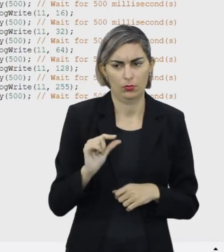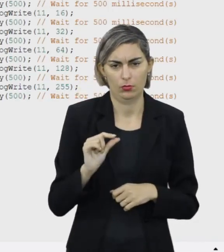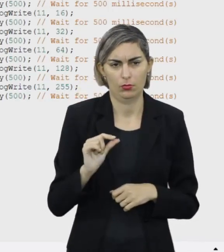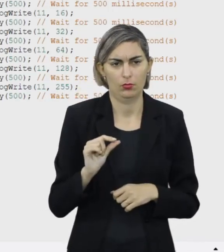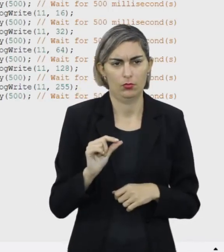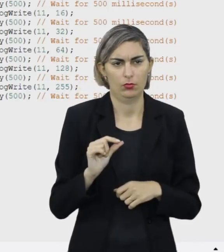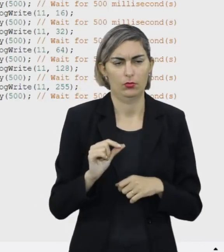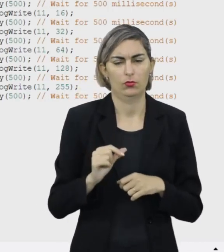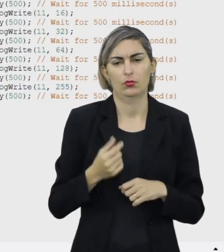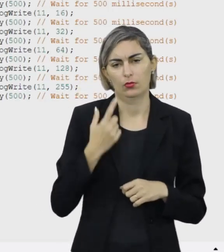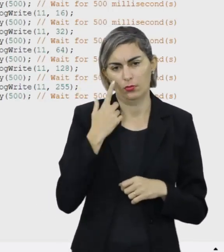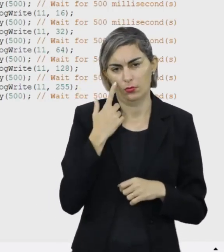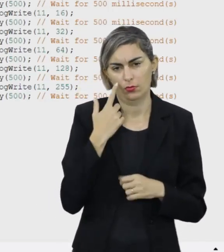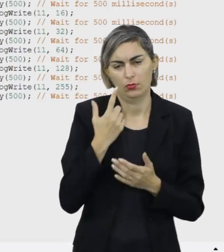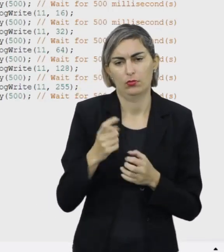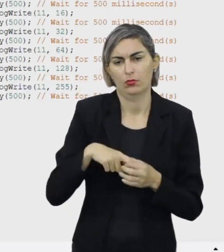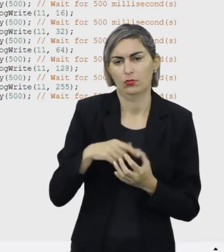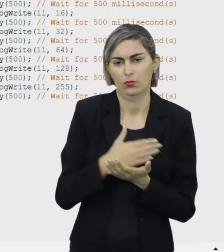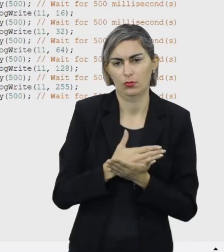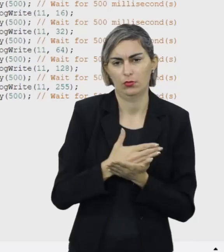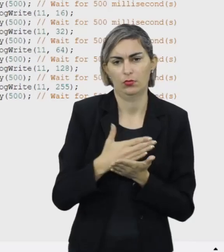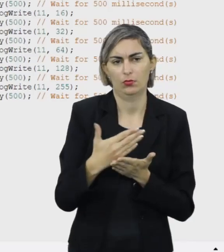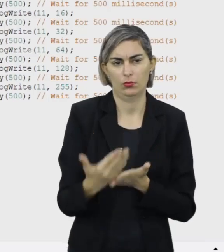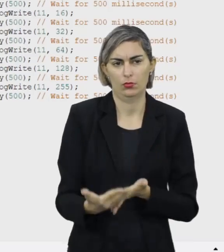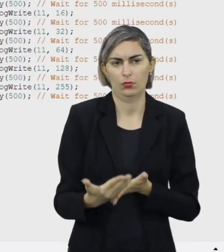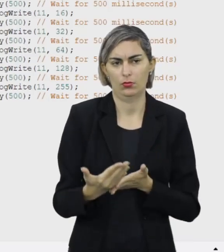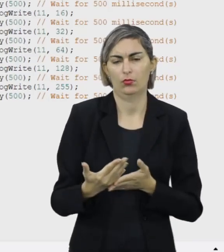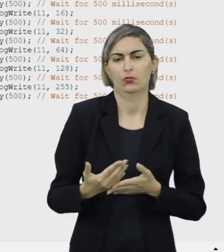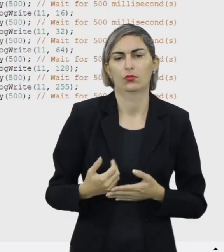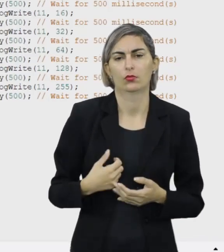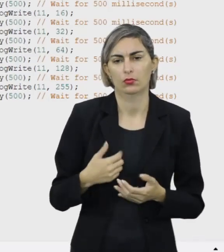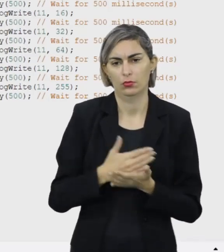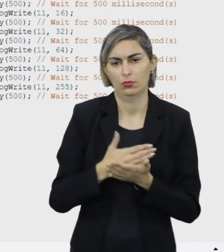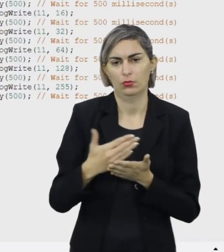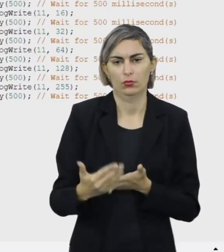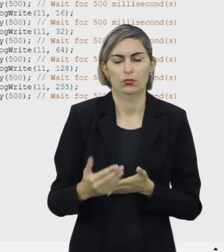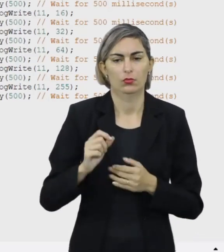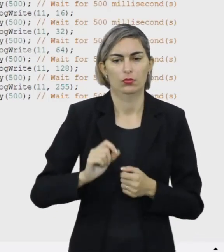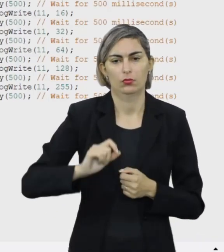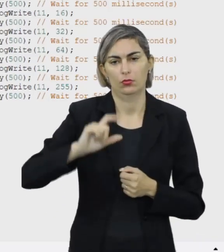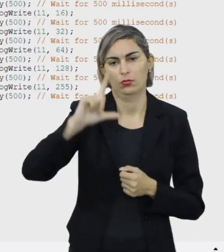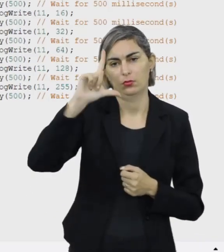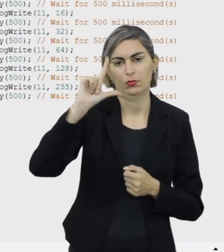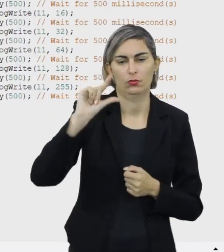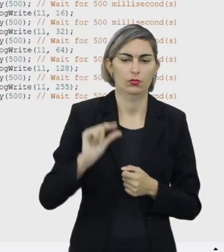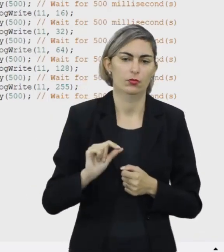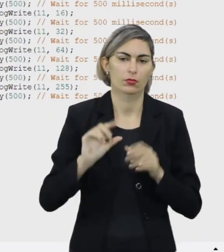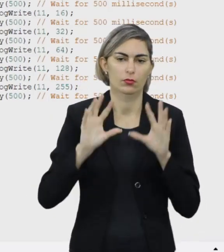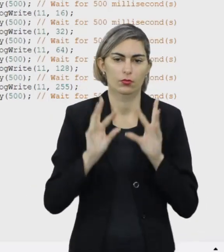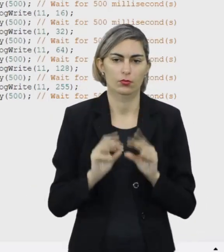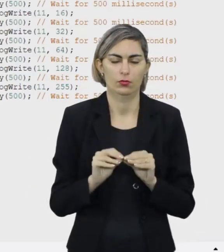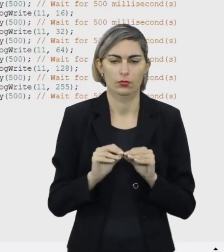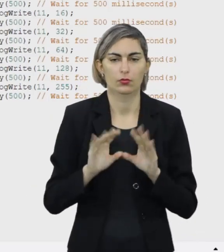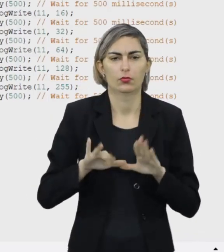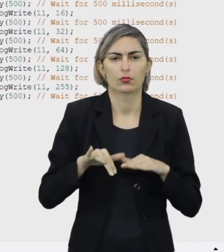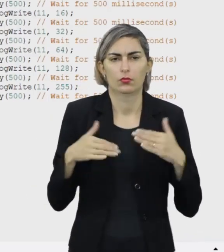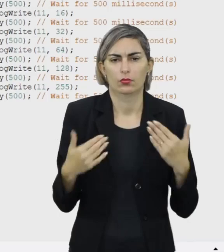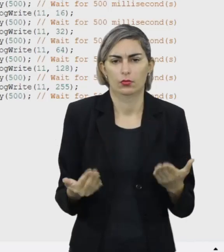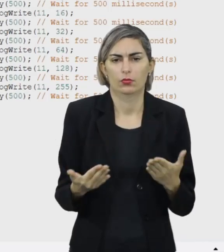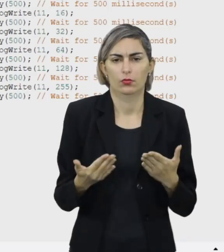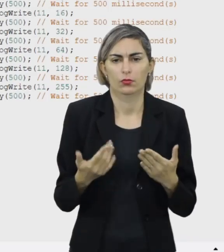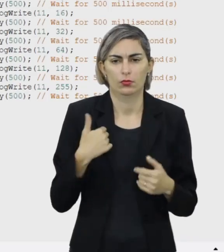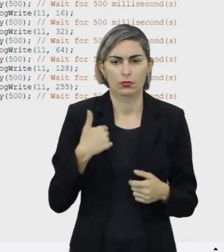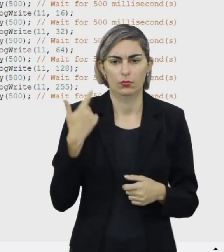apagou. Voltou para o começo, vai aumentando a intensidade, apaga. Volta para o começo, vai aumentando a intensidade, apaga. Então assim